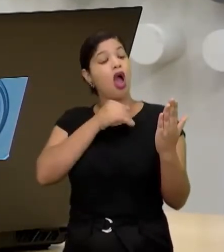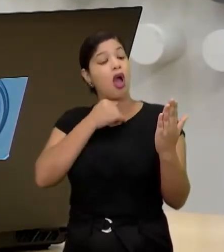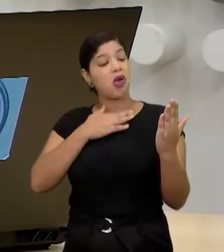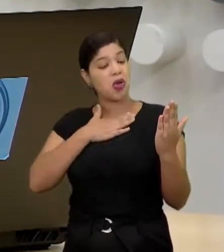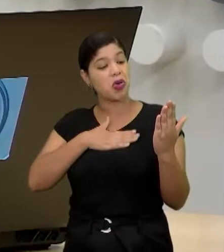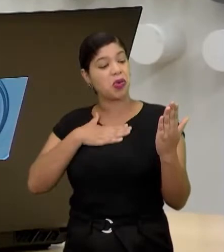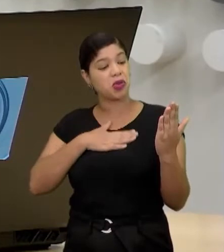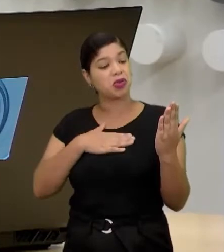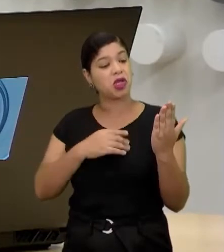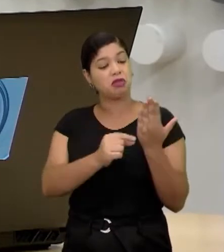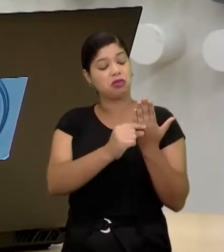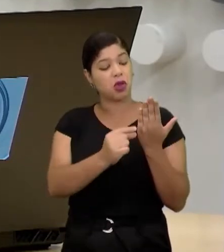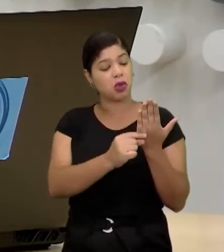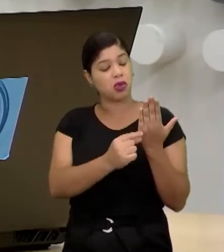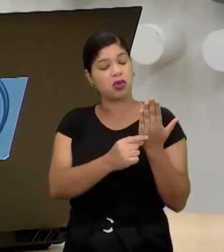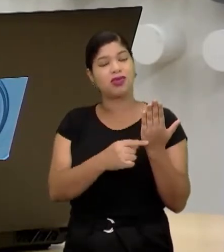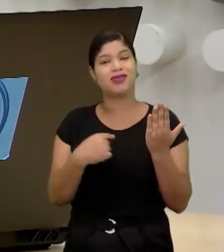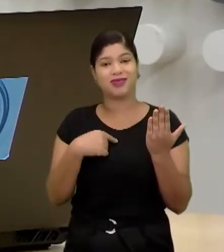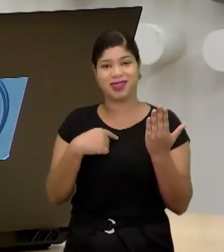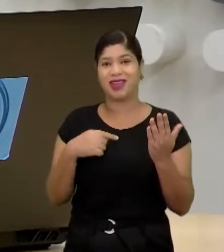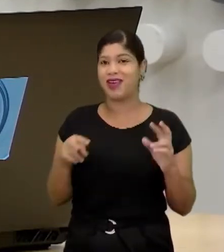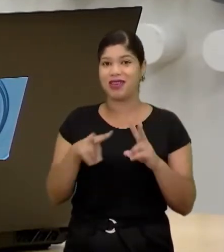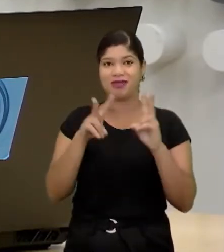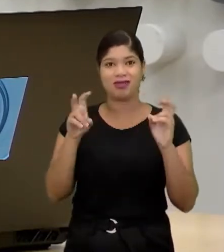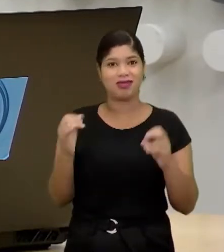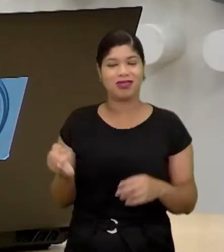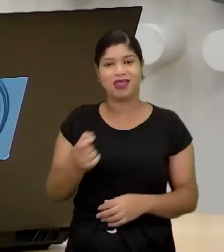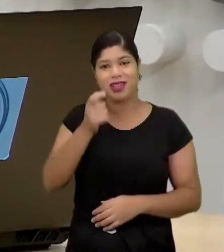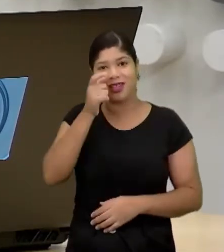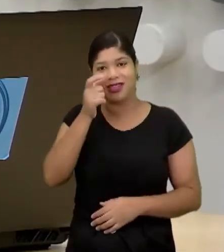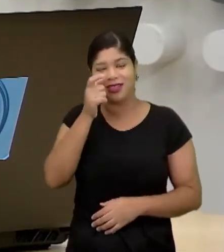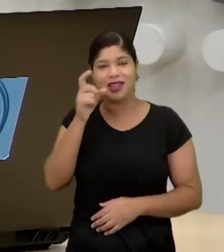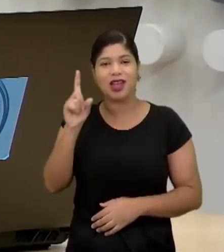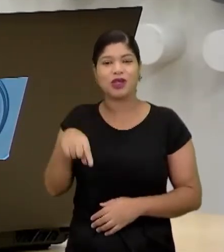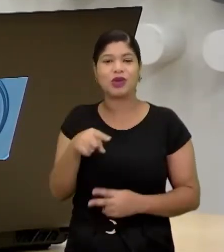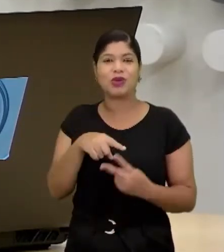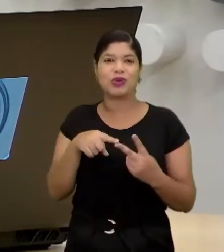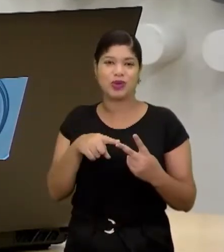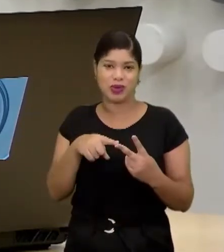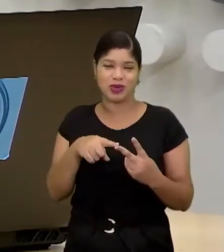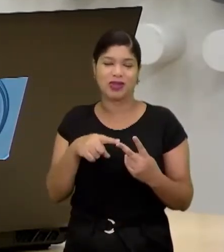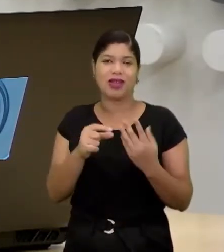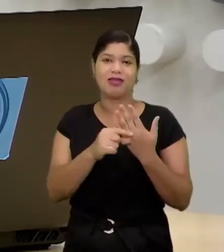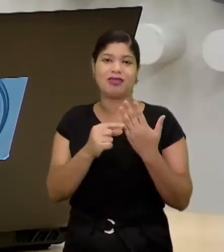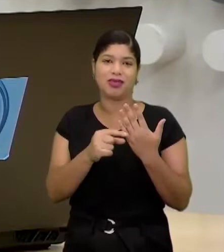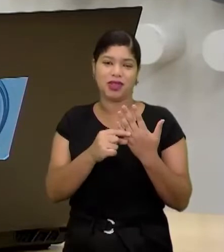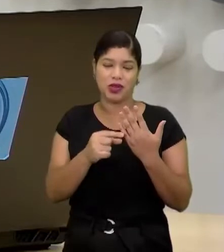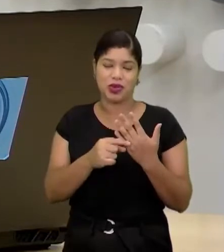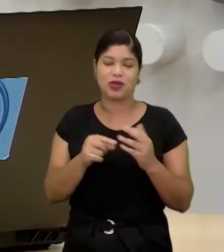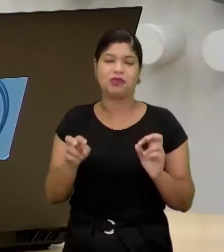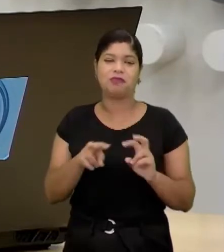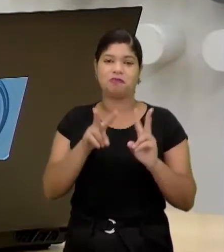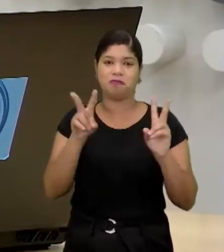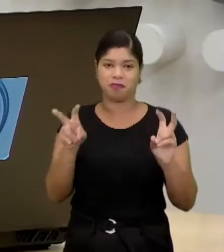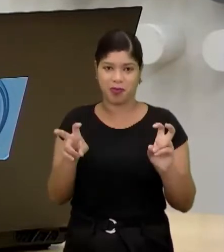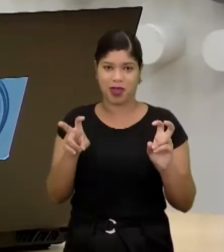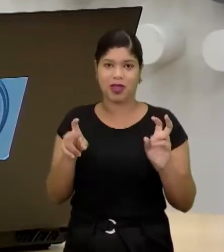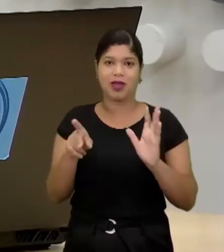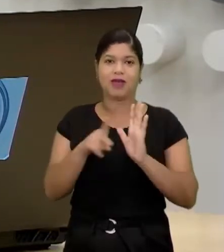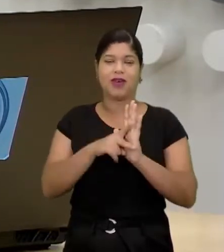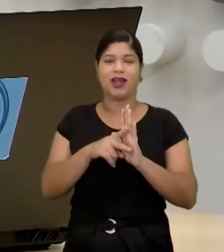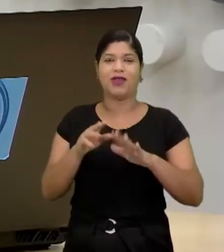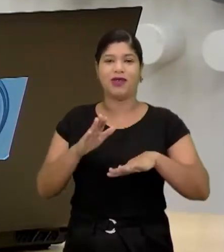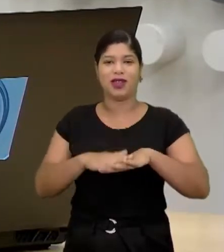tema que que nunca perde sua força dois autores de momentos históricos diferentes estão tratando aí de um tema